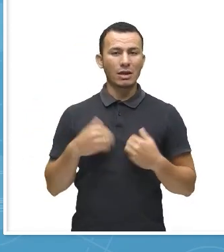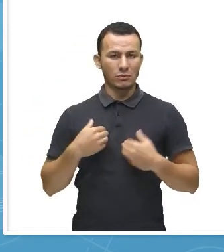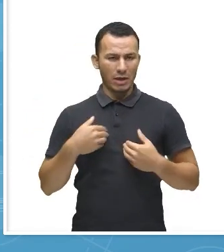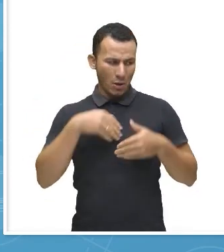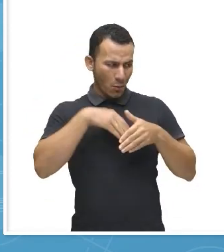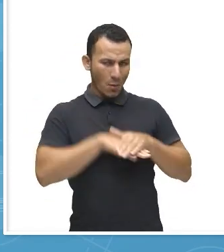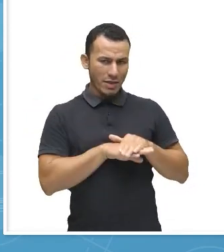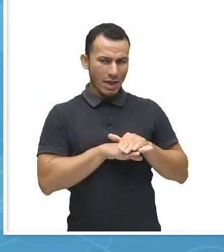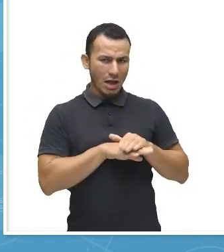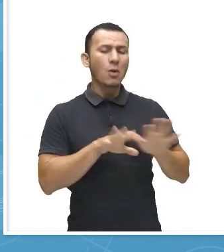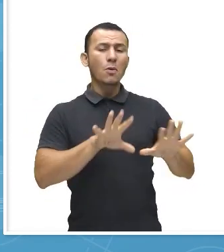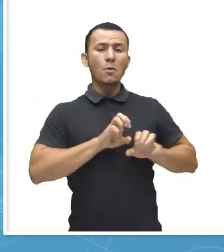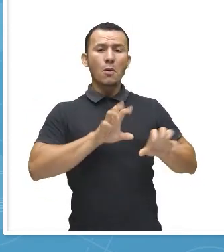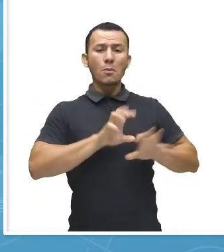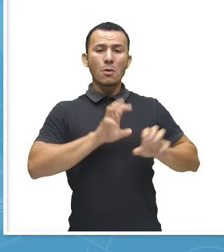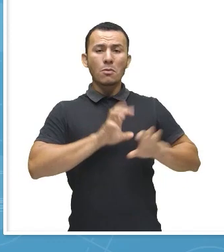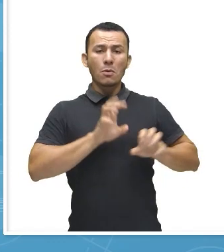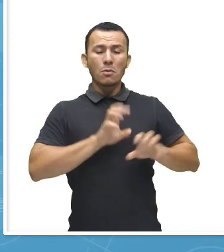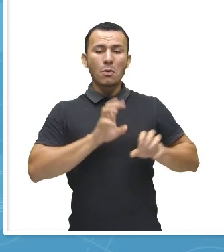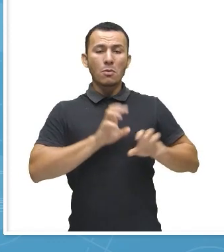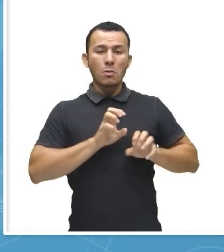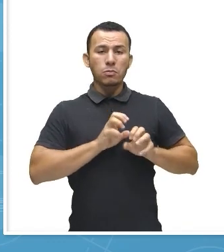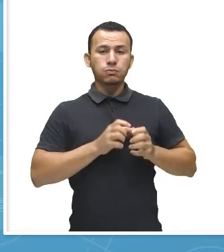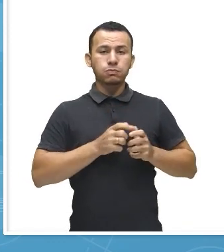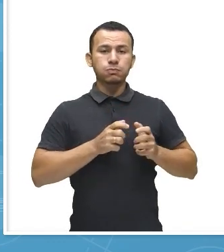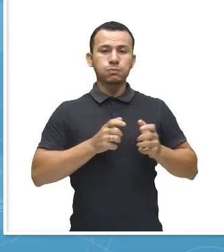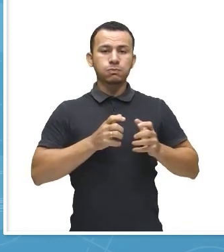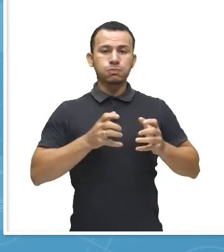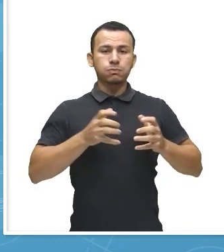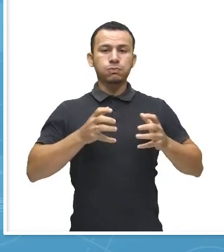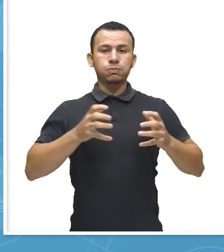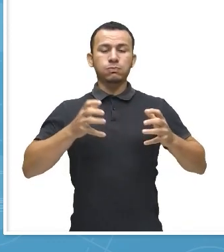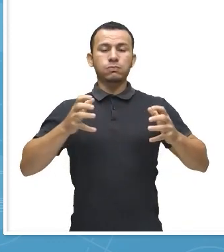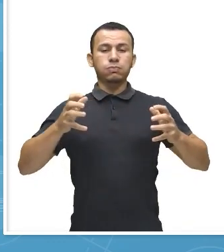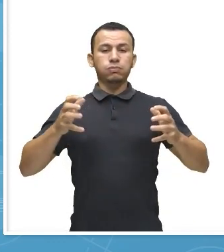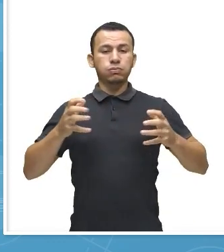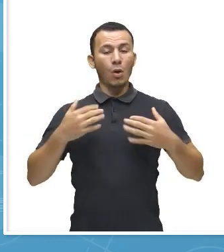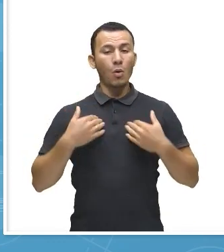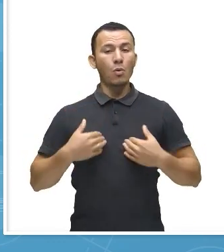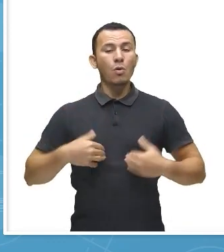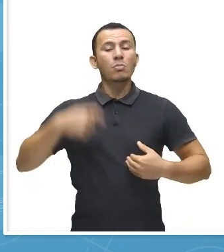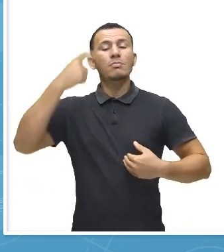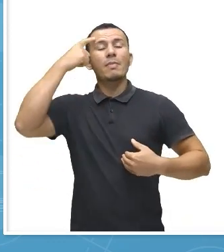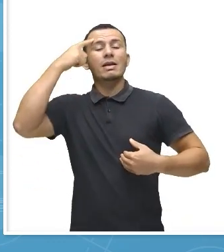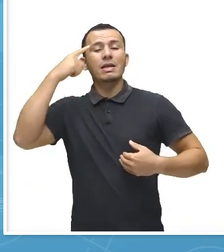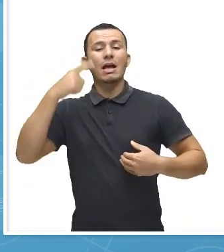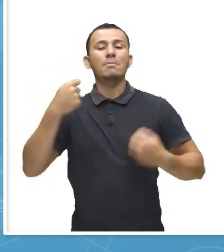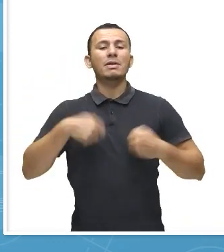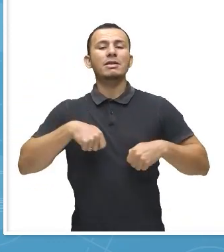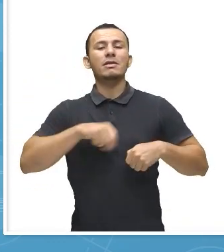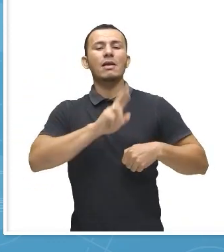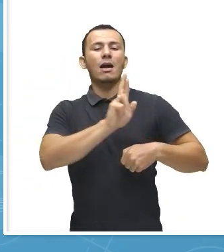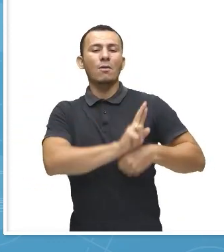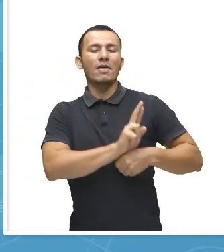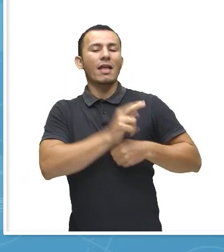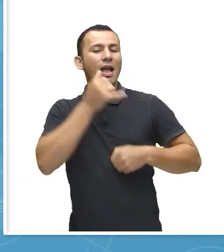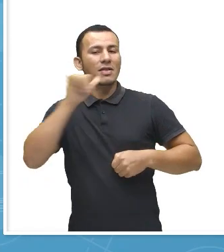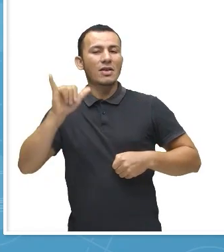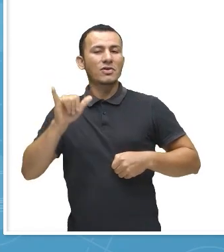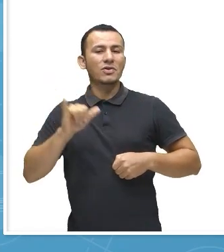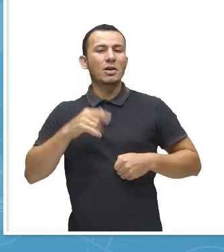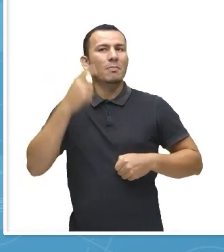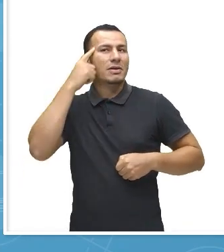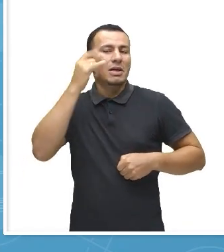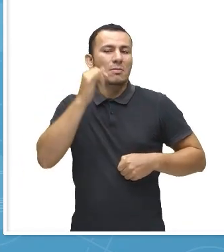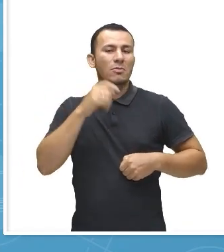armazenar gordura. E aí essa célula ela vai inchando, vai armazenando gordura. O teu corpo pensa que tu está precisando reservar energia porque tu vai passar um tempo